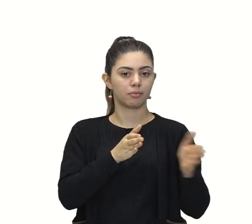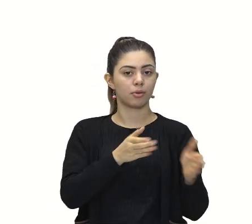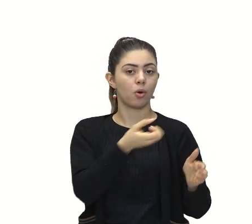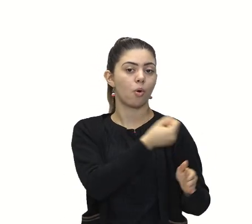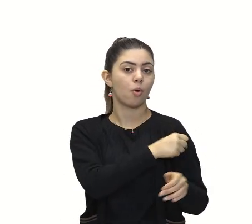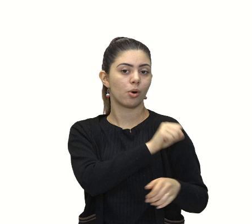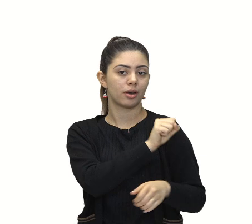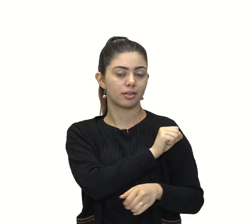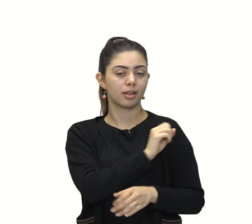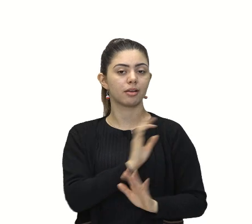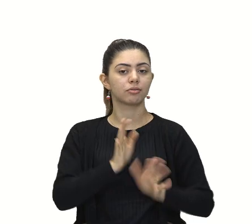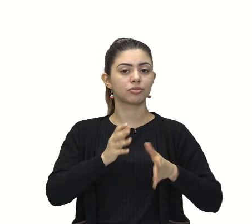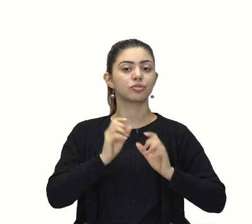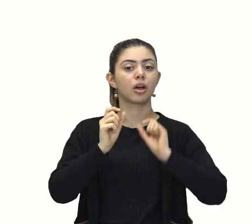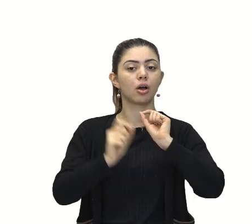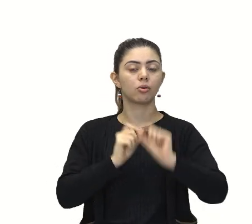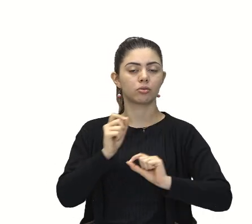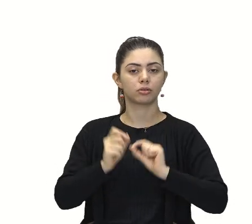já